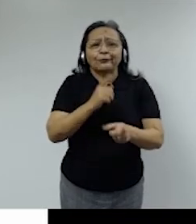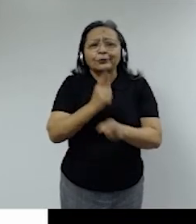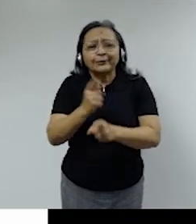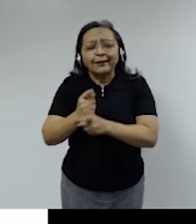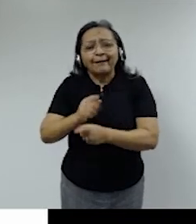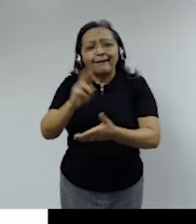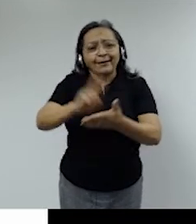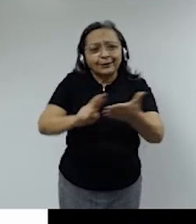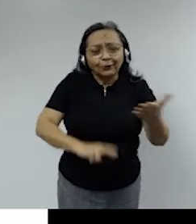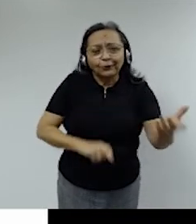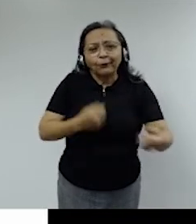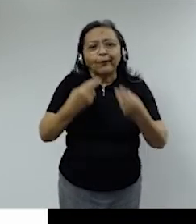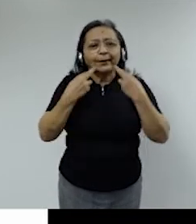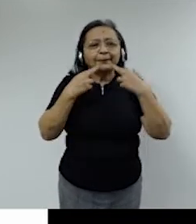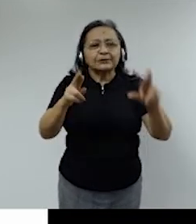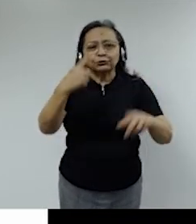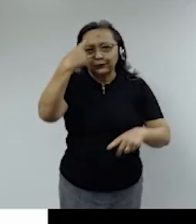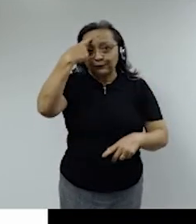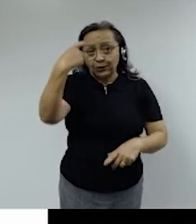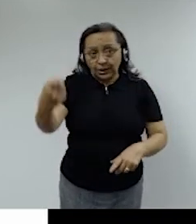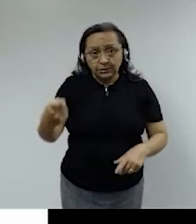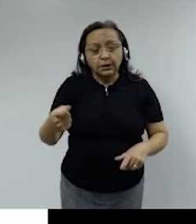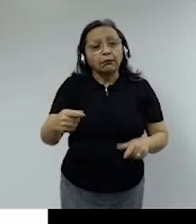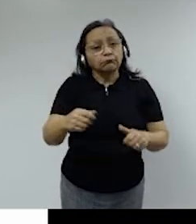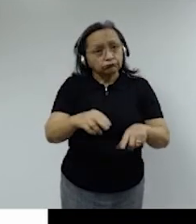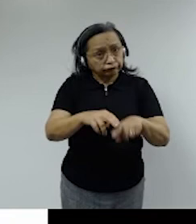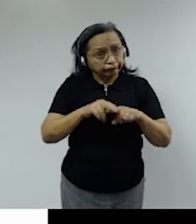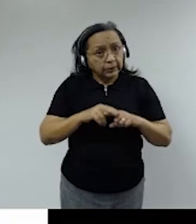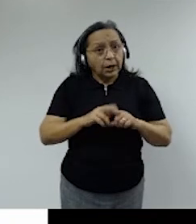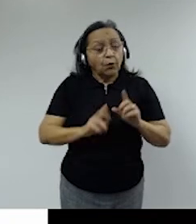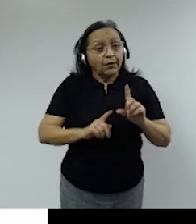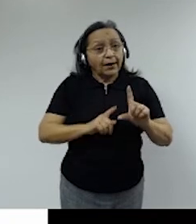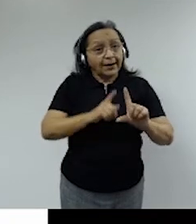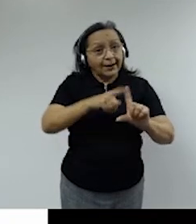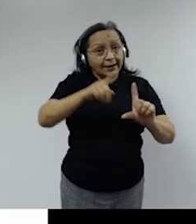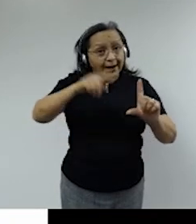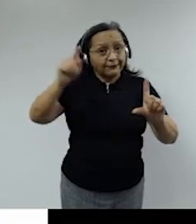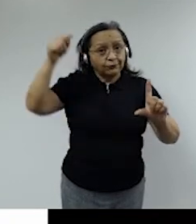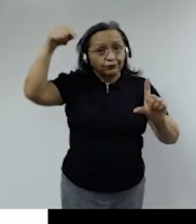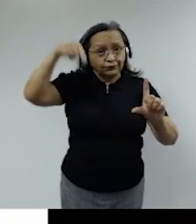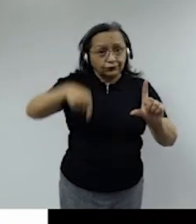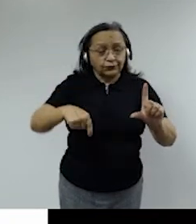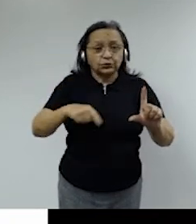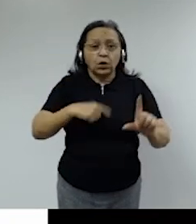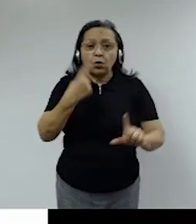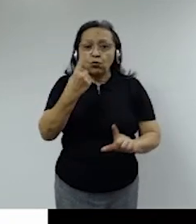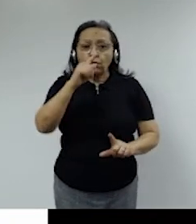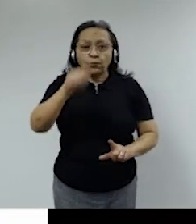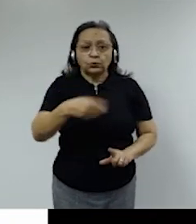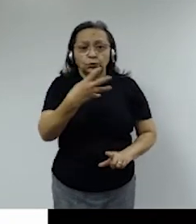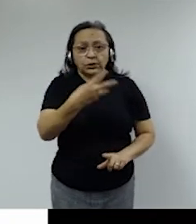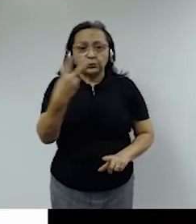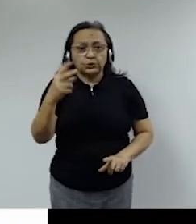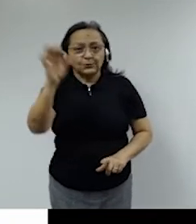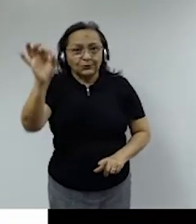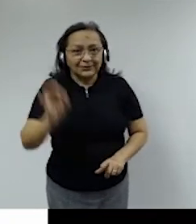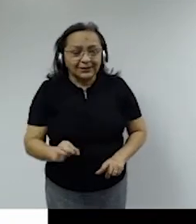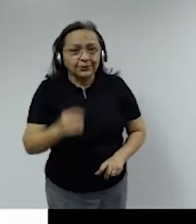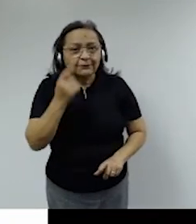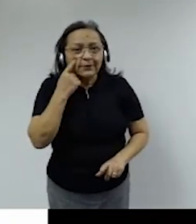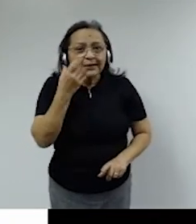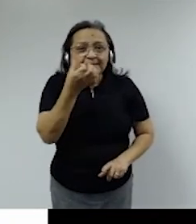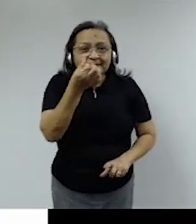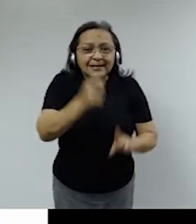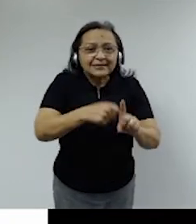uma alegação de violência, né? Então, o número caiu drasticamente, a gente chegou a 1,42%. Então, se a gente olhar para os 6